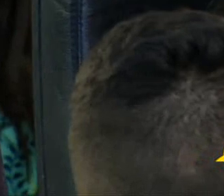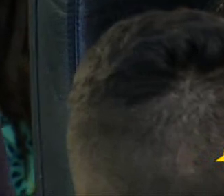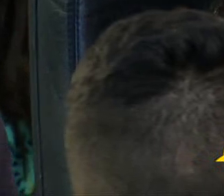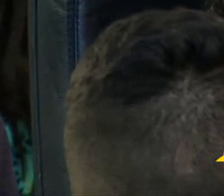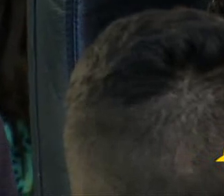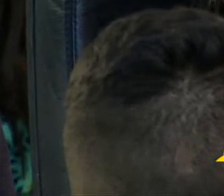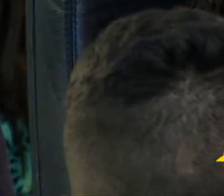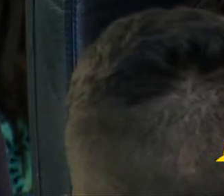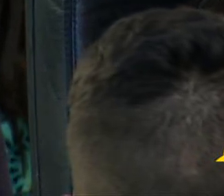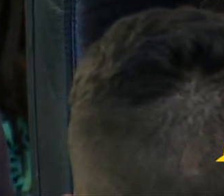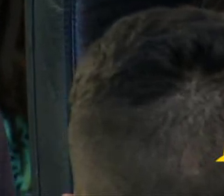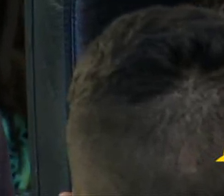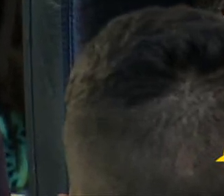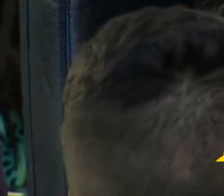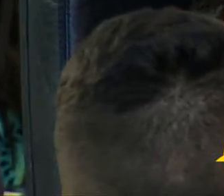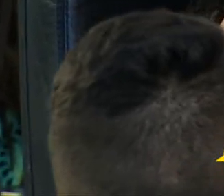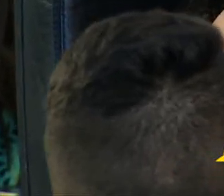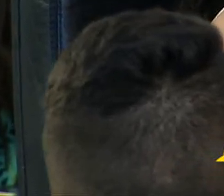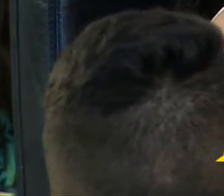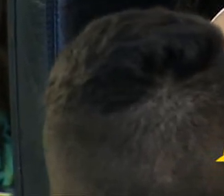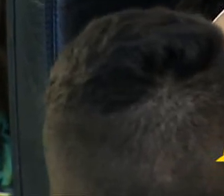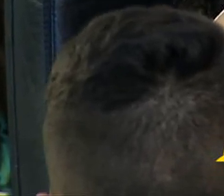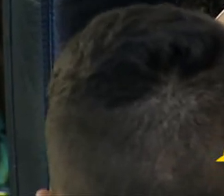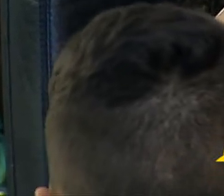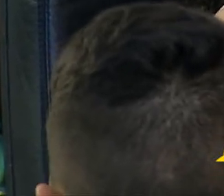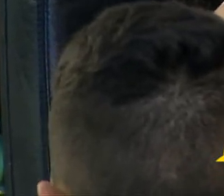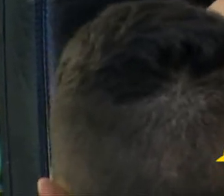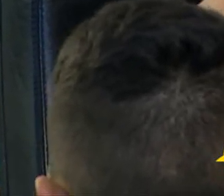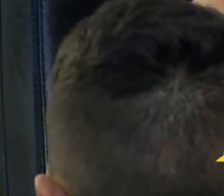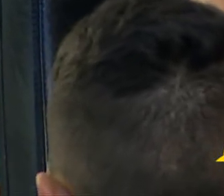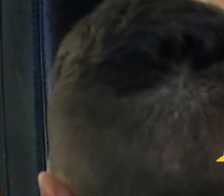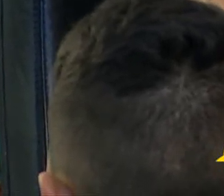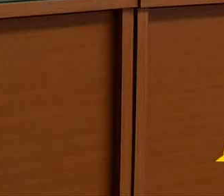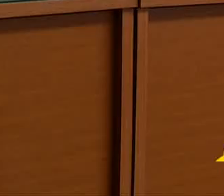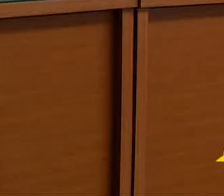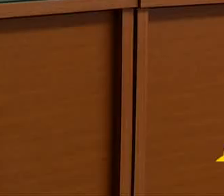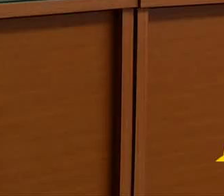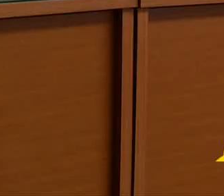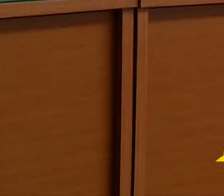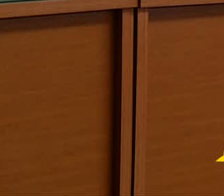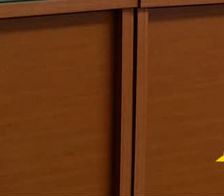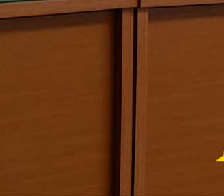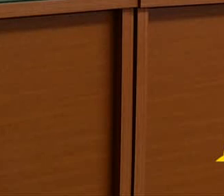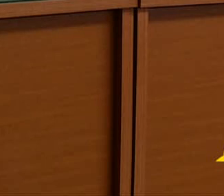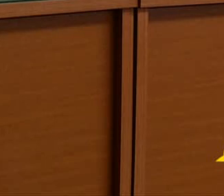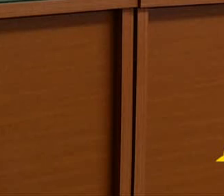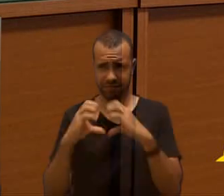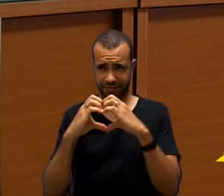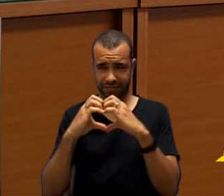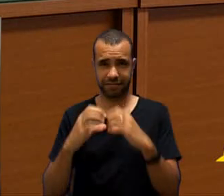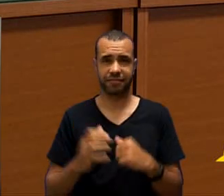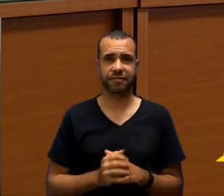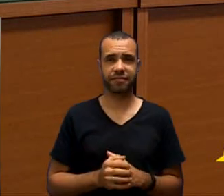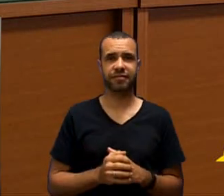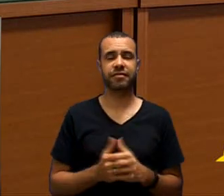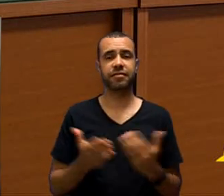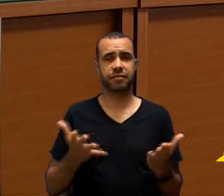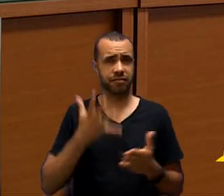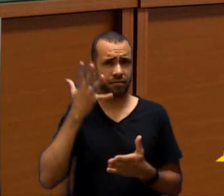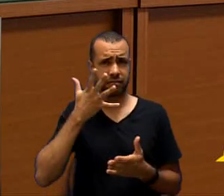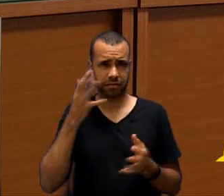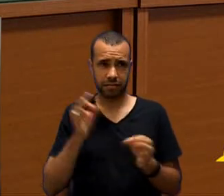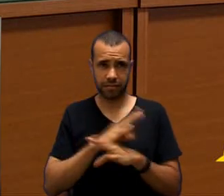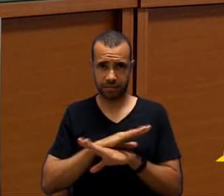discurso, isso mesmo. Eu esqueci de agradecer ele e a assessoria dele. Obrigado, gente. Amo vocês. Agora estão encerrados os